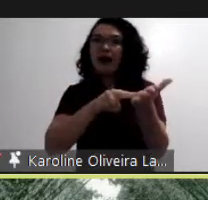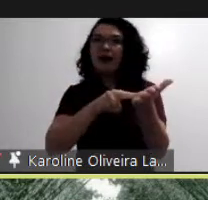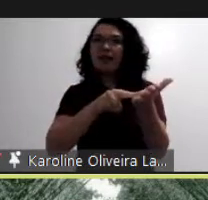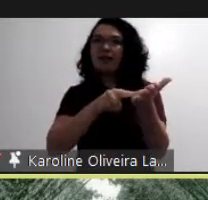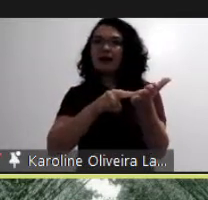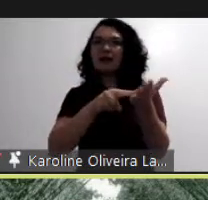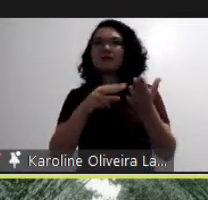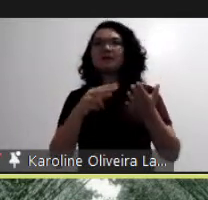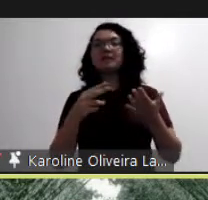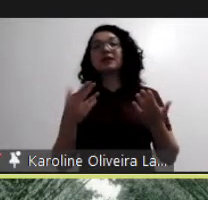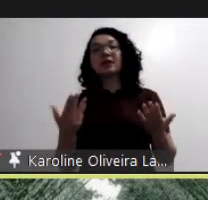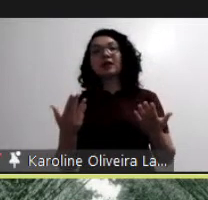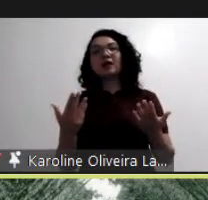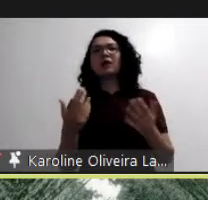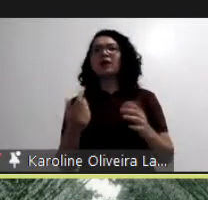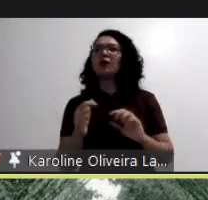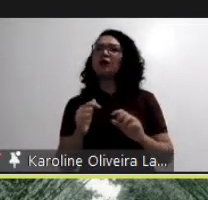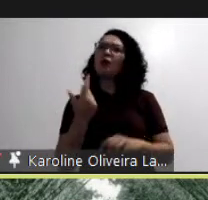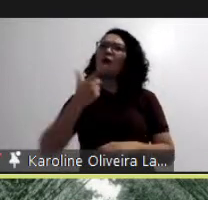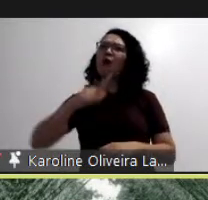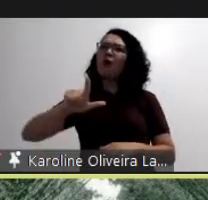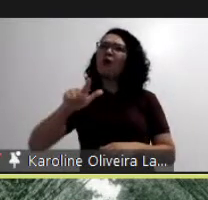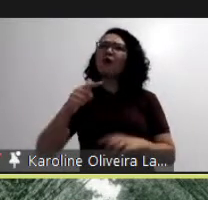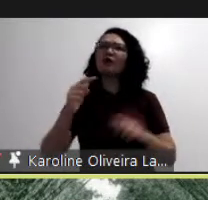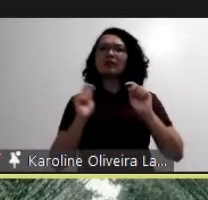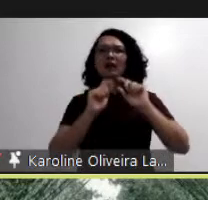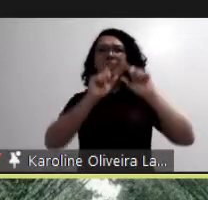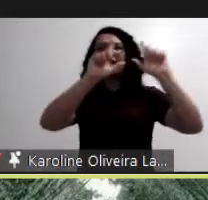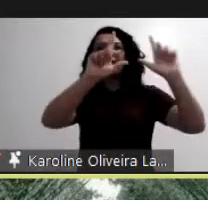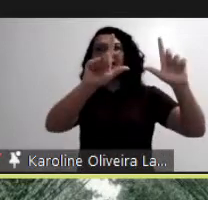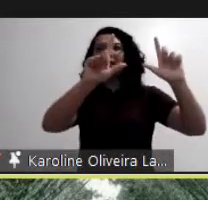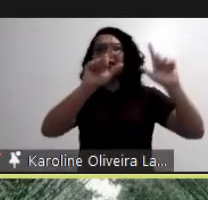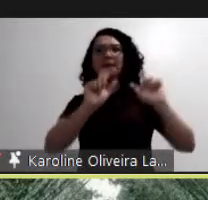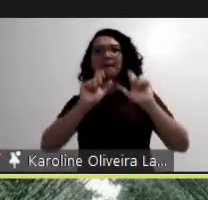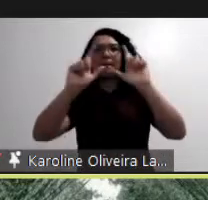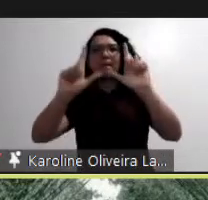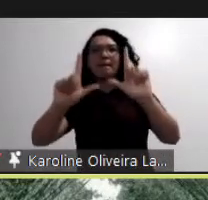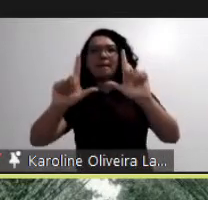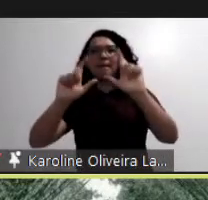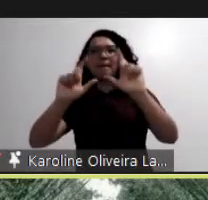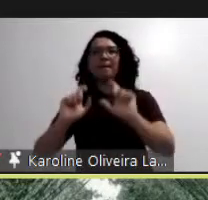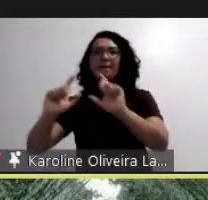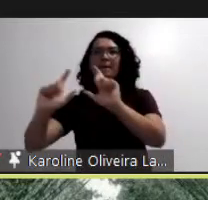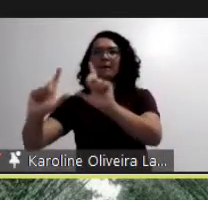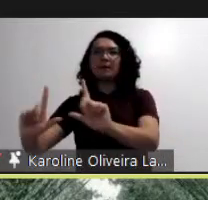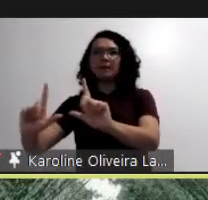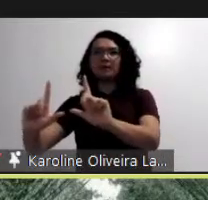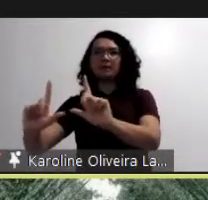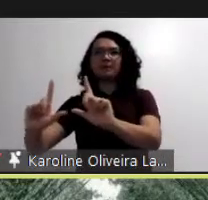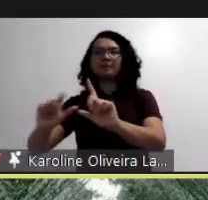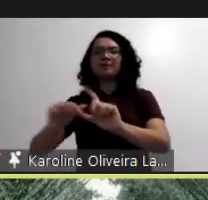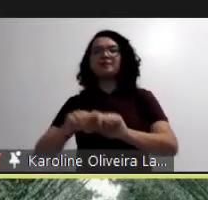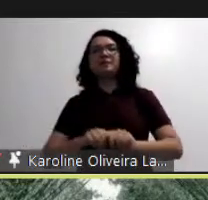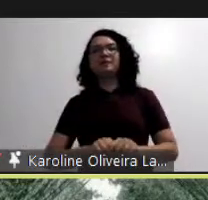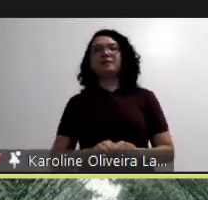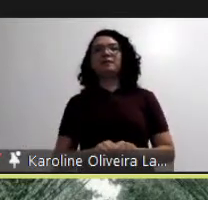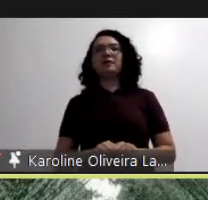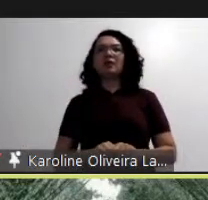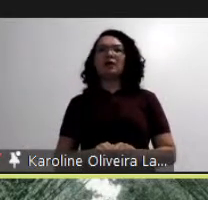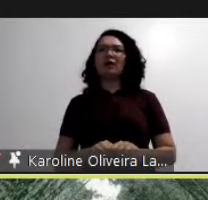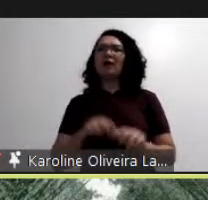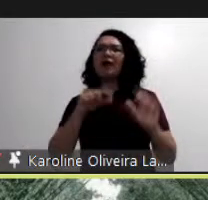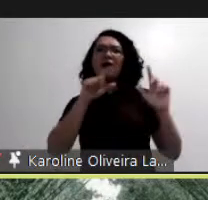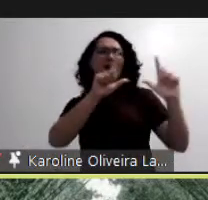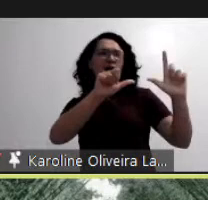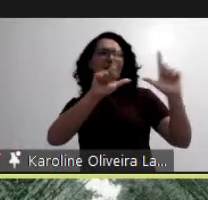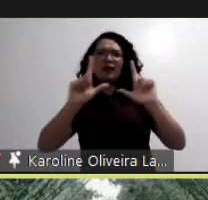E esta é uma imagem icônica, né? A fachada norte, a famosa fachada norte, com os brise soleil, que marca, então, isso